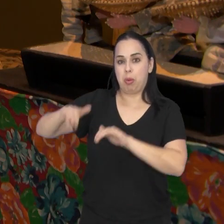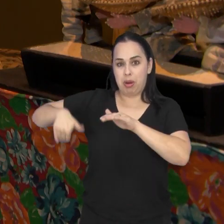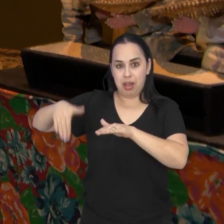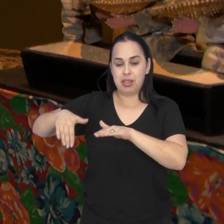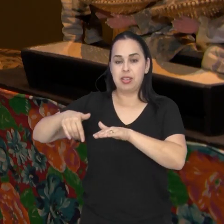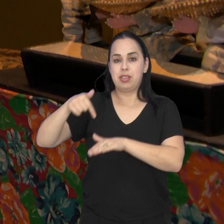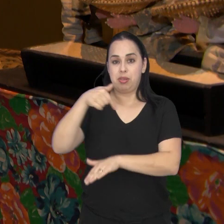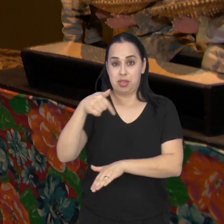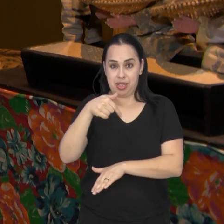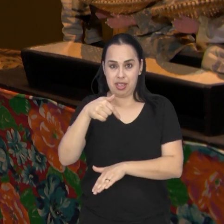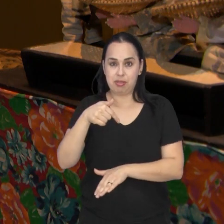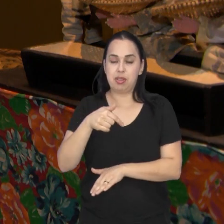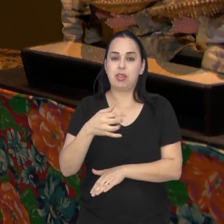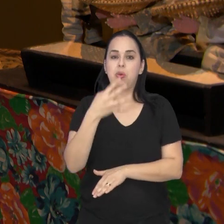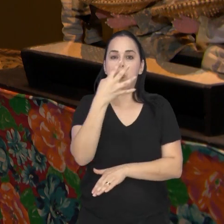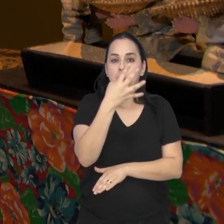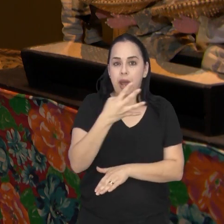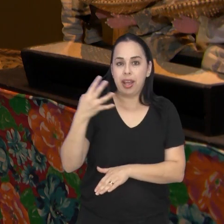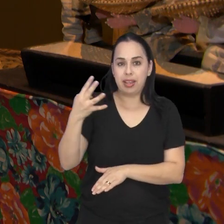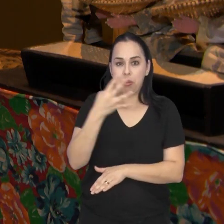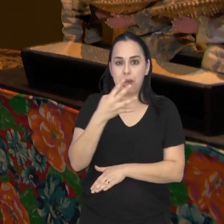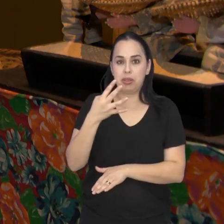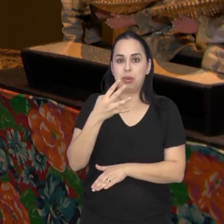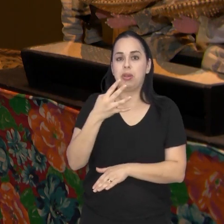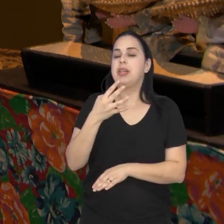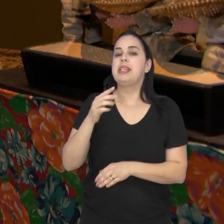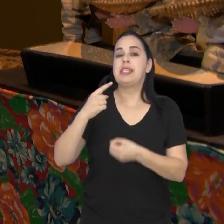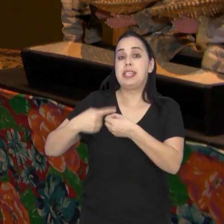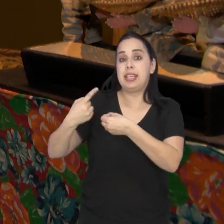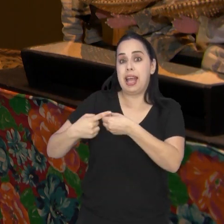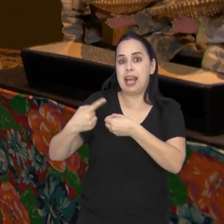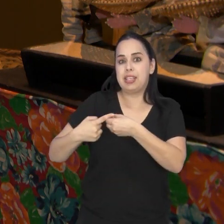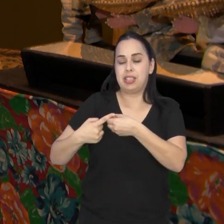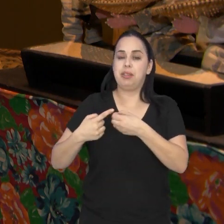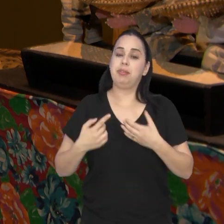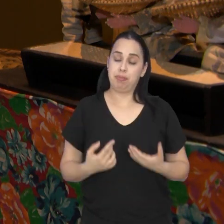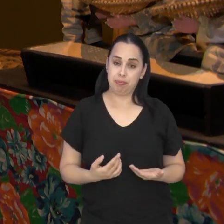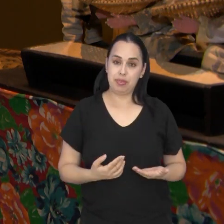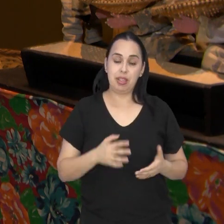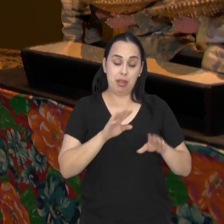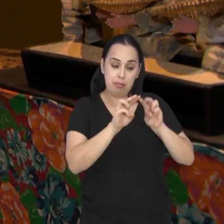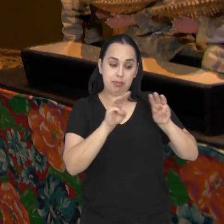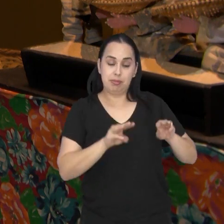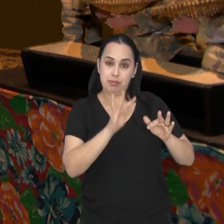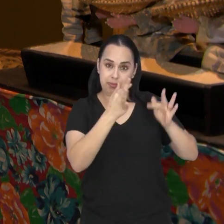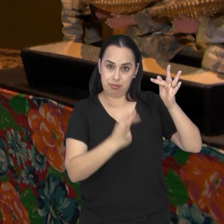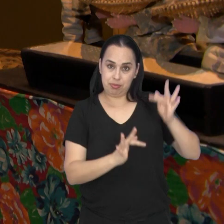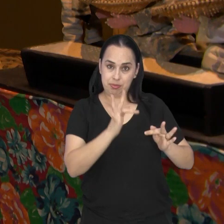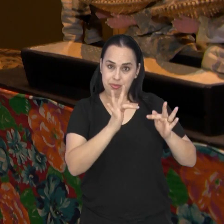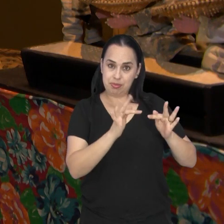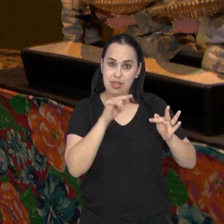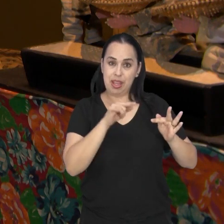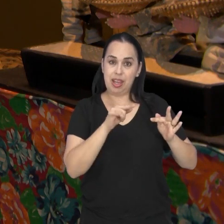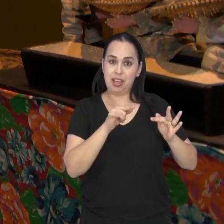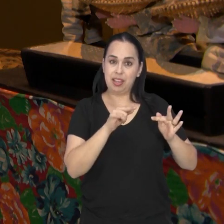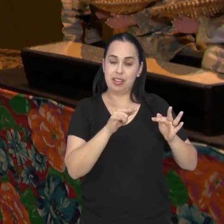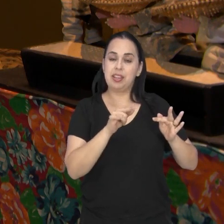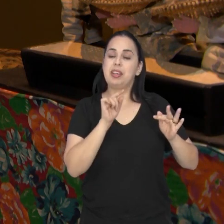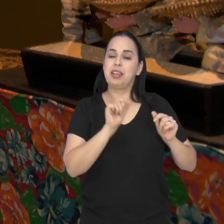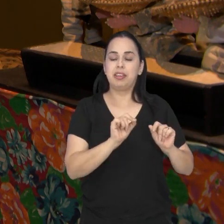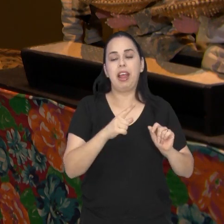Litoral Norte é a 7ª região. São 44 municípios e 50 museus. E o Museu do Folclore, então, ele é o